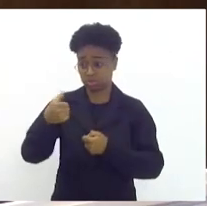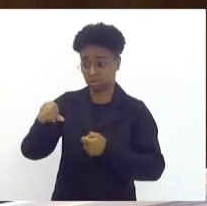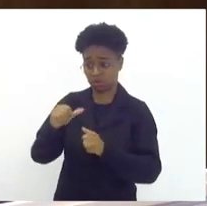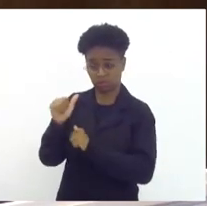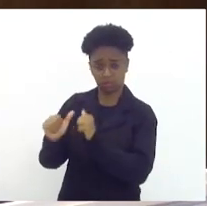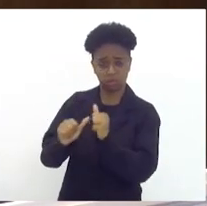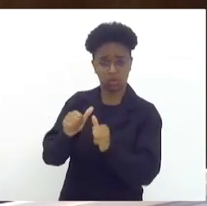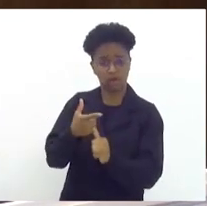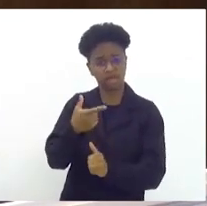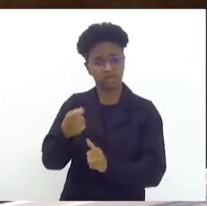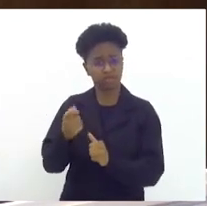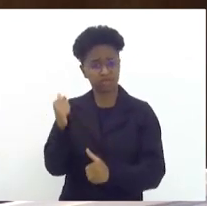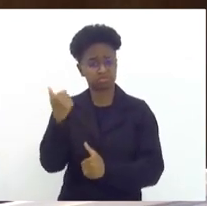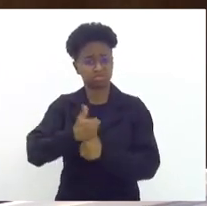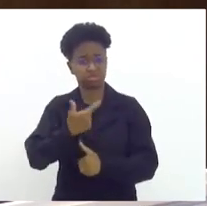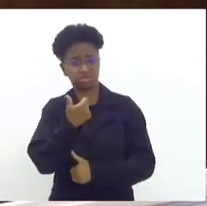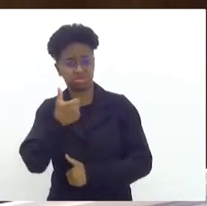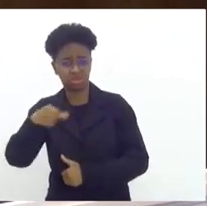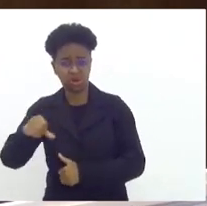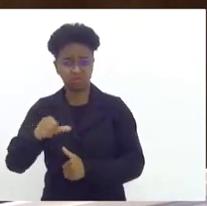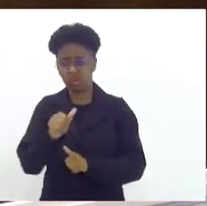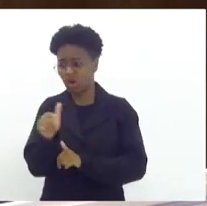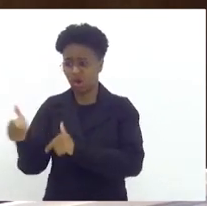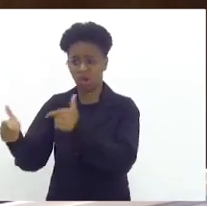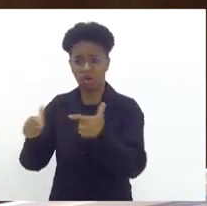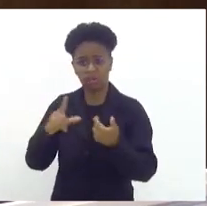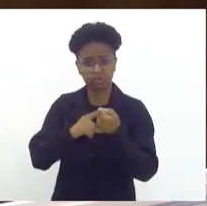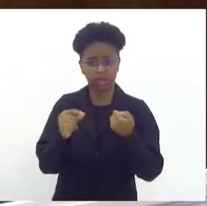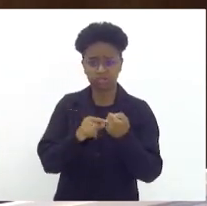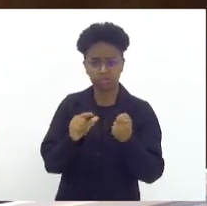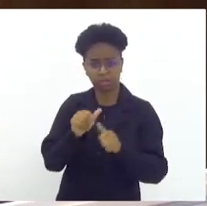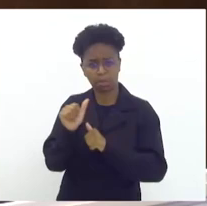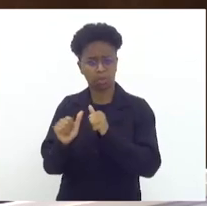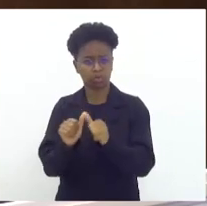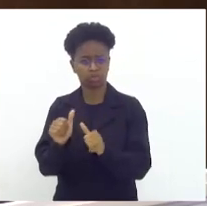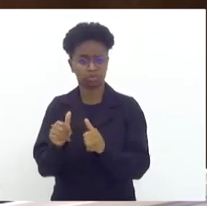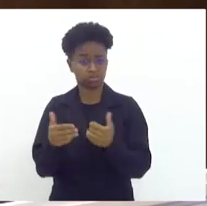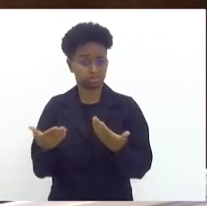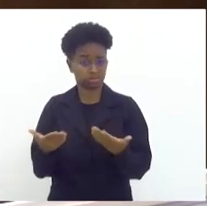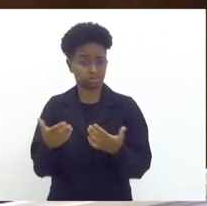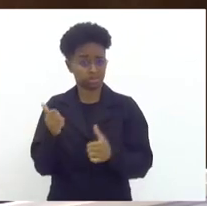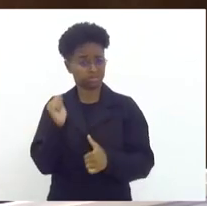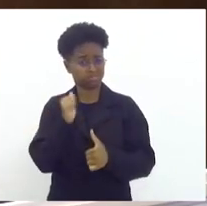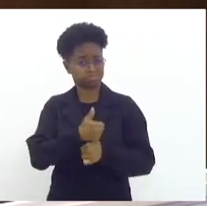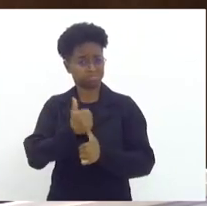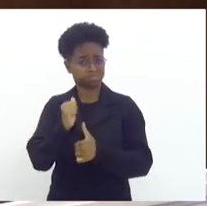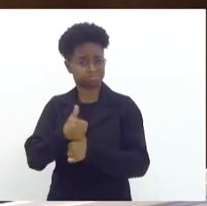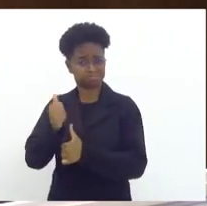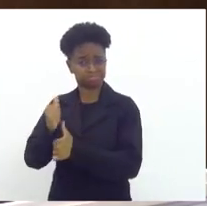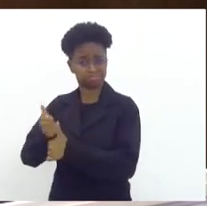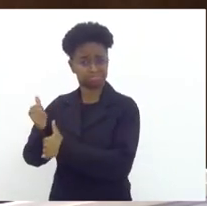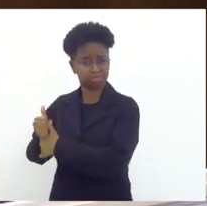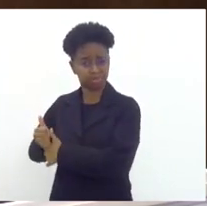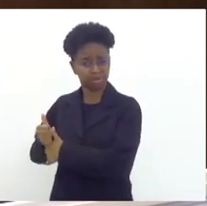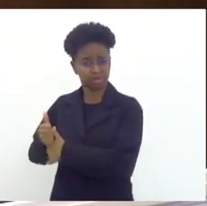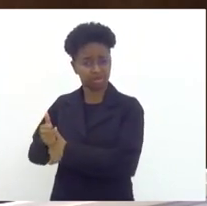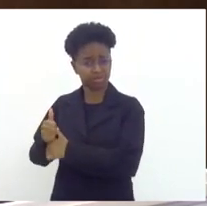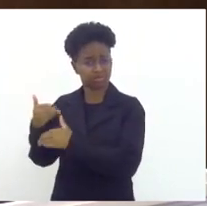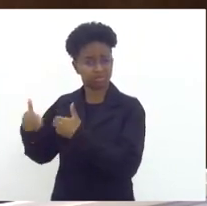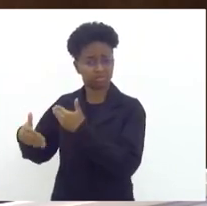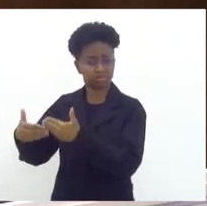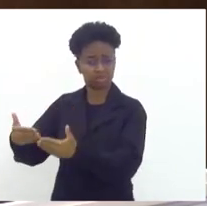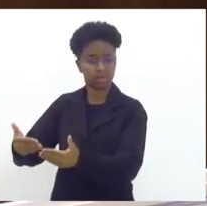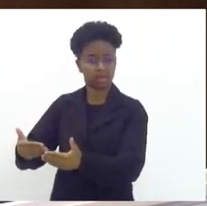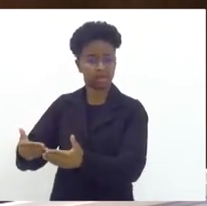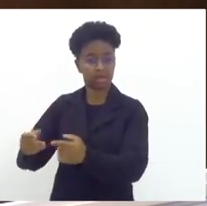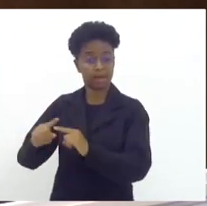virou 19 mudou outros artigos substituído construído ao